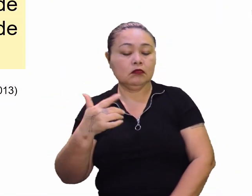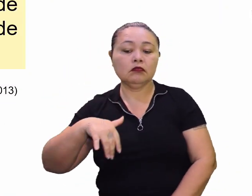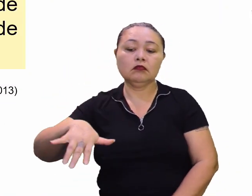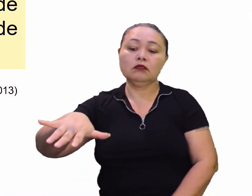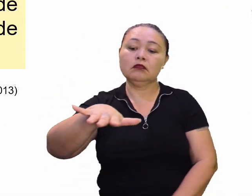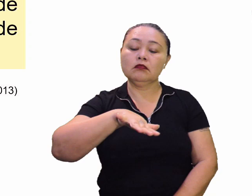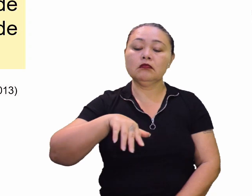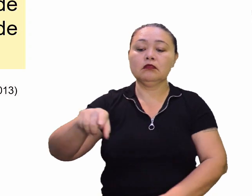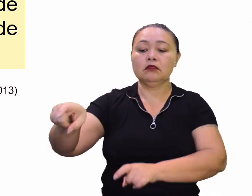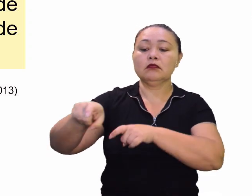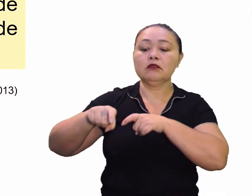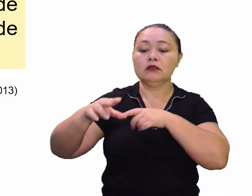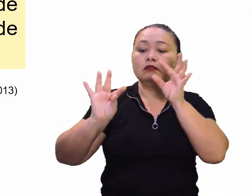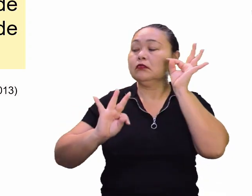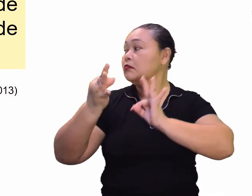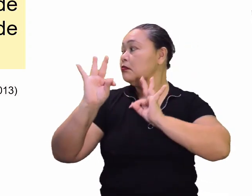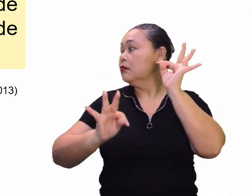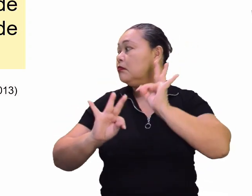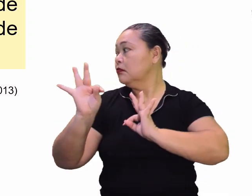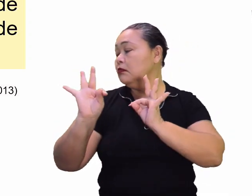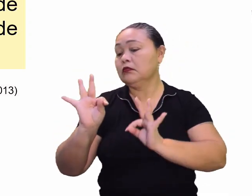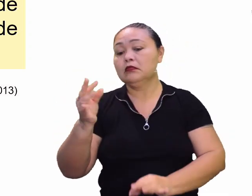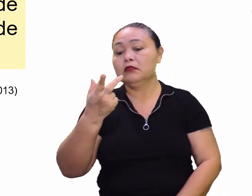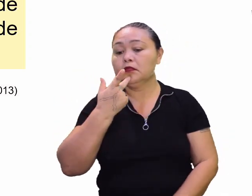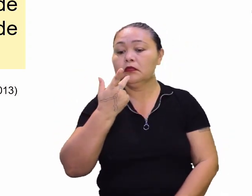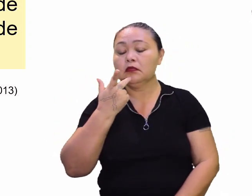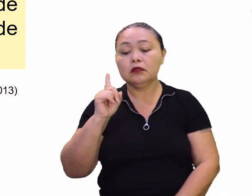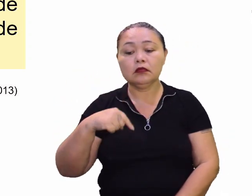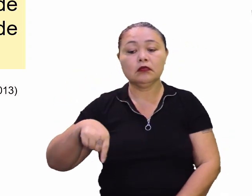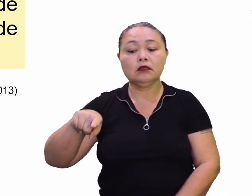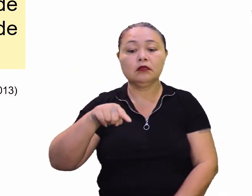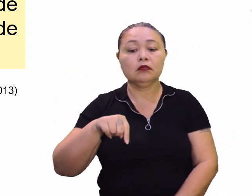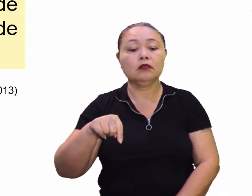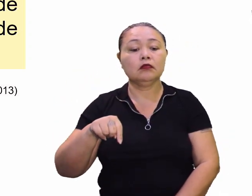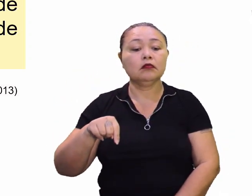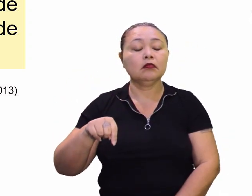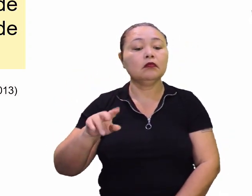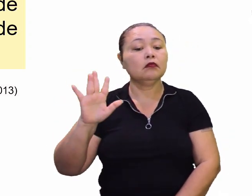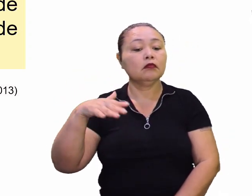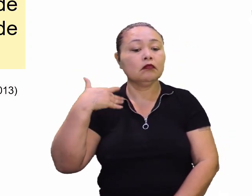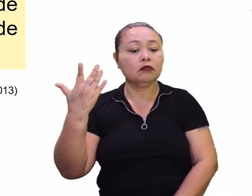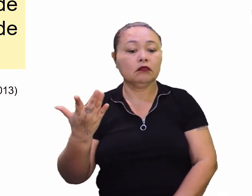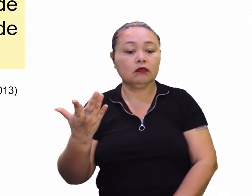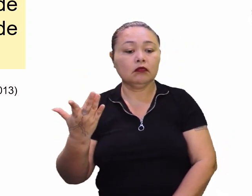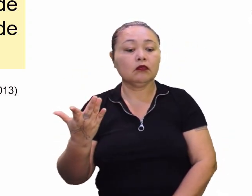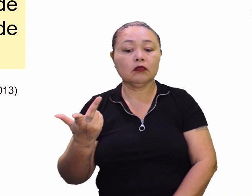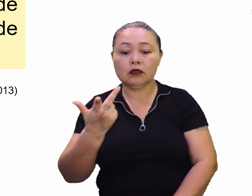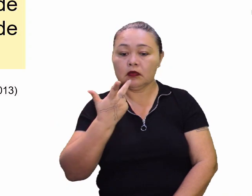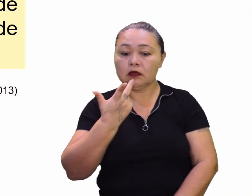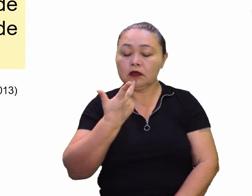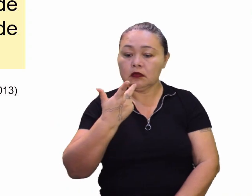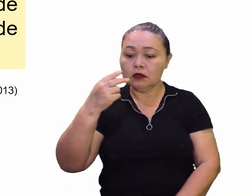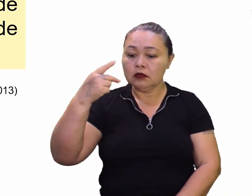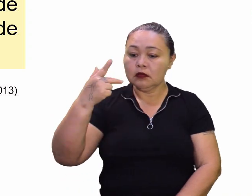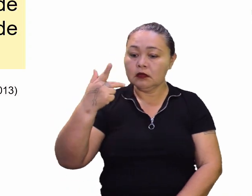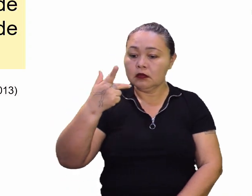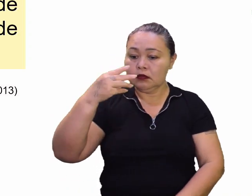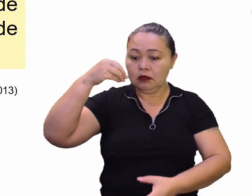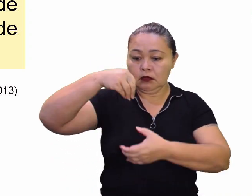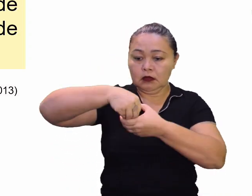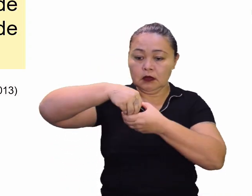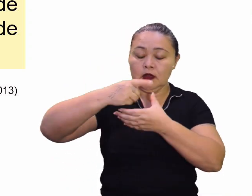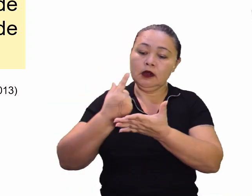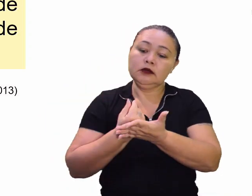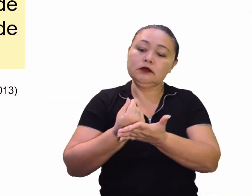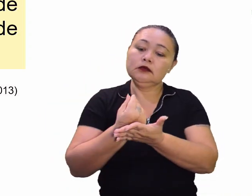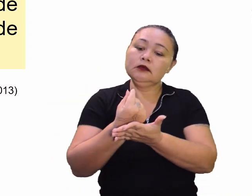do campo tecnológico. Deixa eu falar para o senhor uma situação aqui, ó. Quando a gente fala hoje dentro da economia